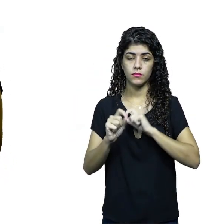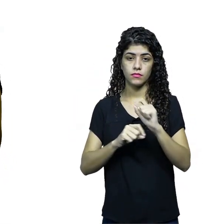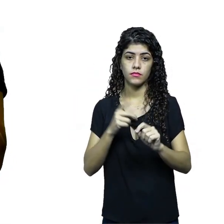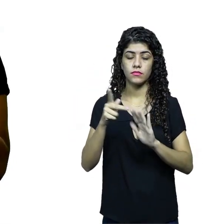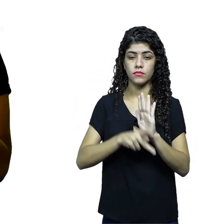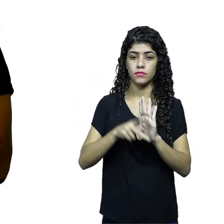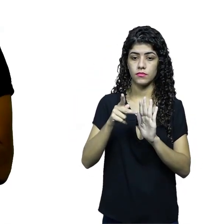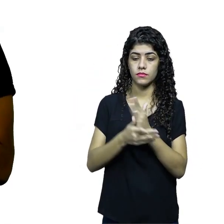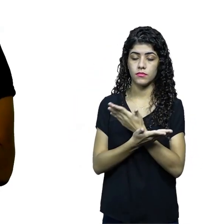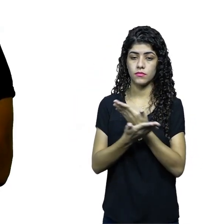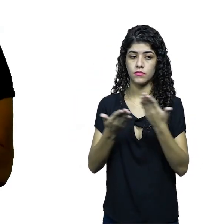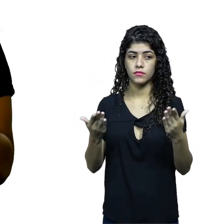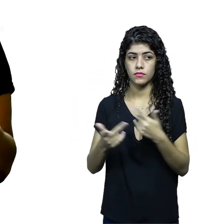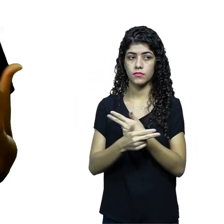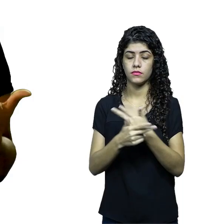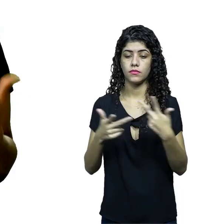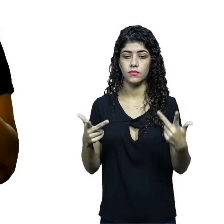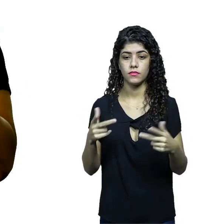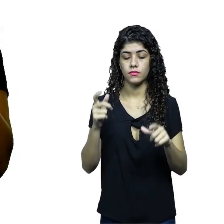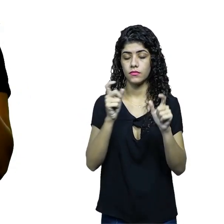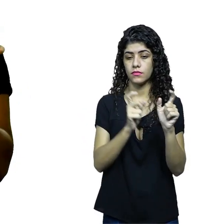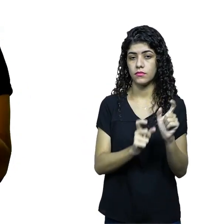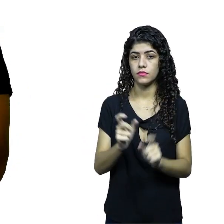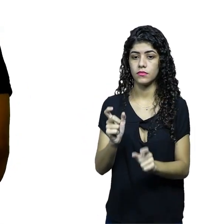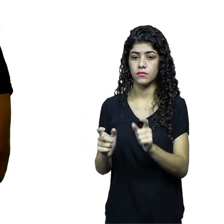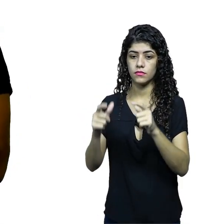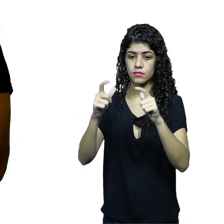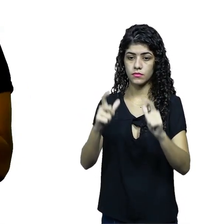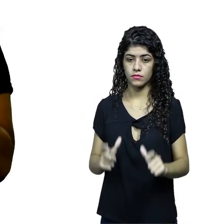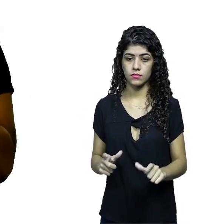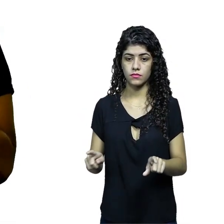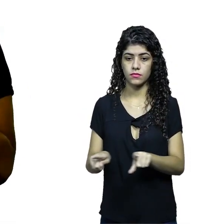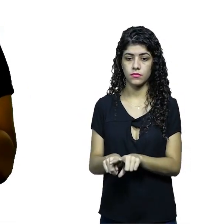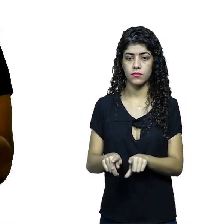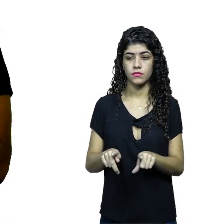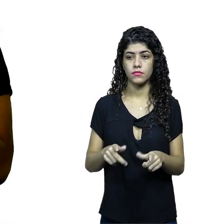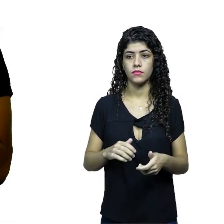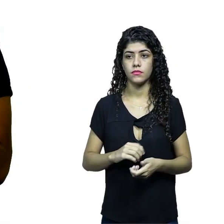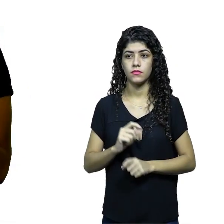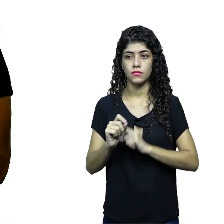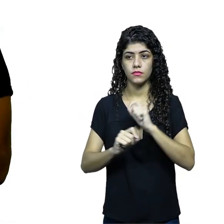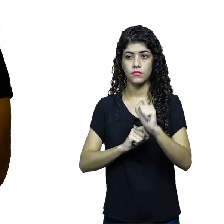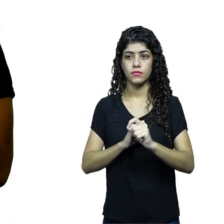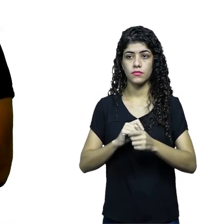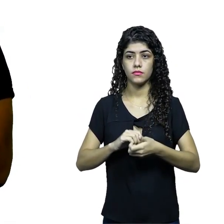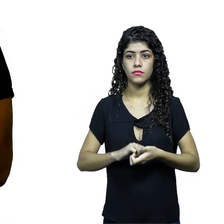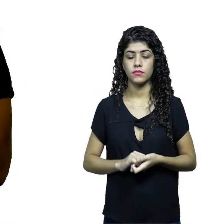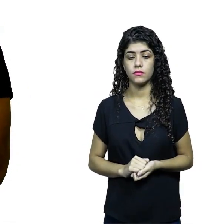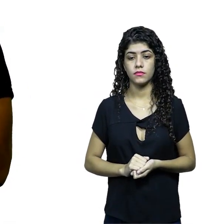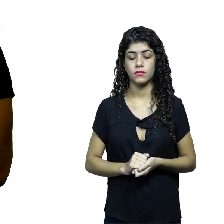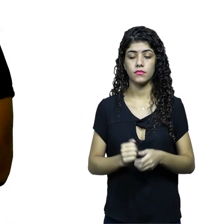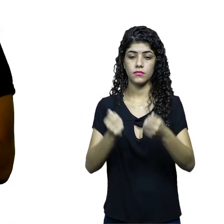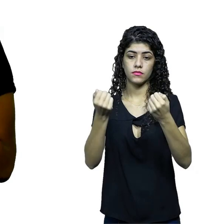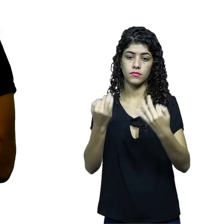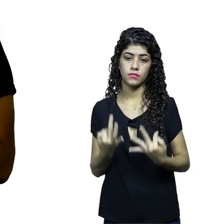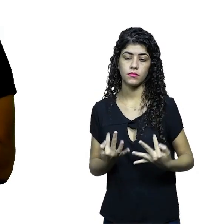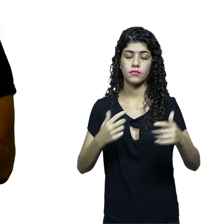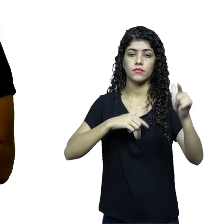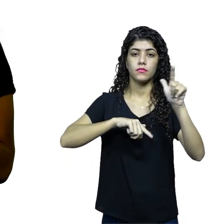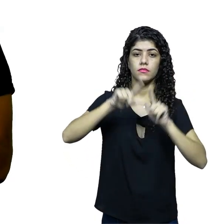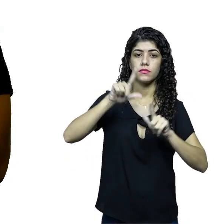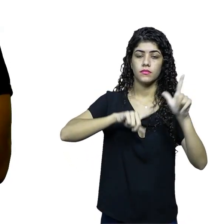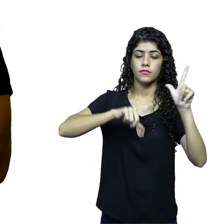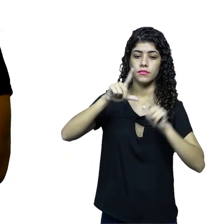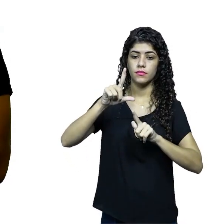poderem propor os projetos de vocês para muitos e muitos lugares. Até mesmo players. A gente chama de players justamente